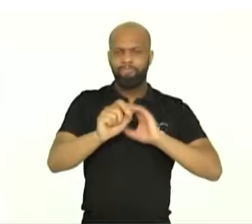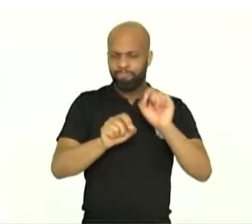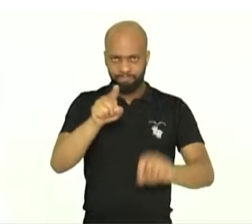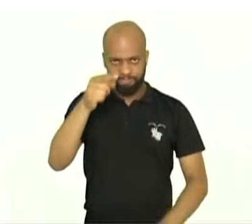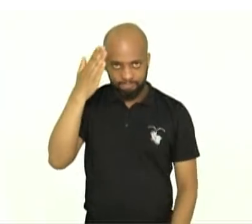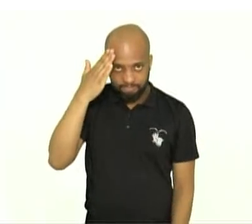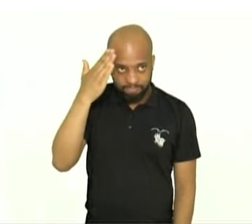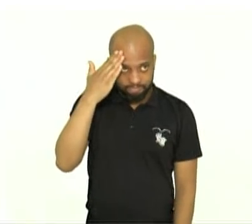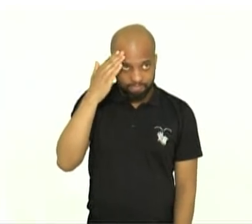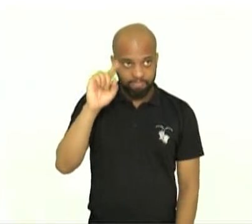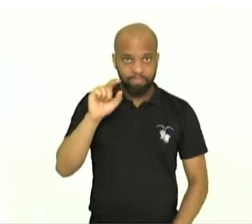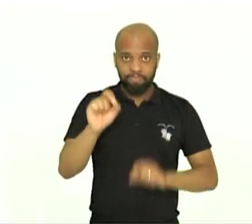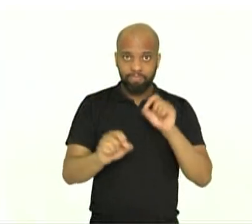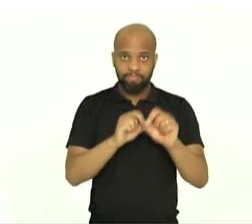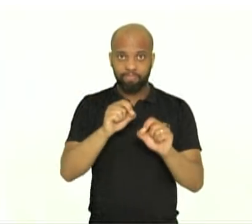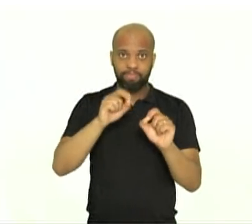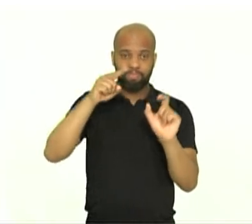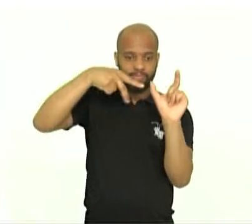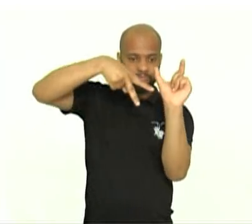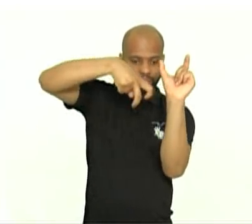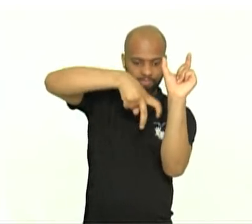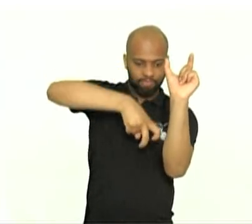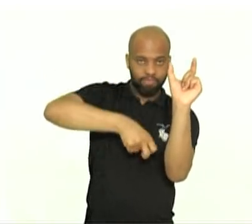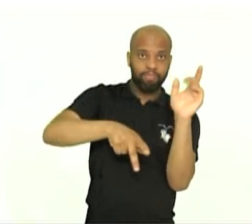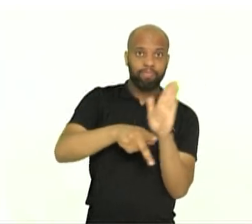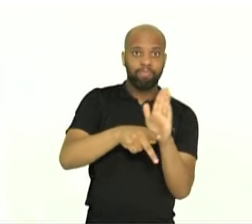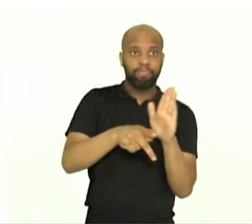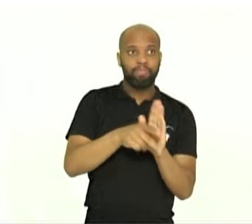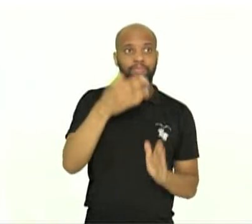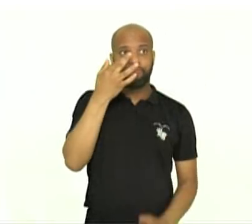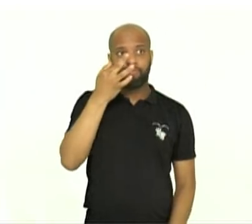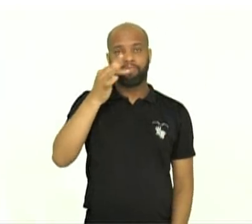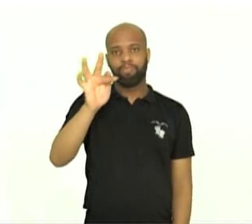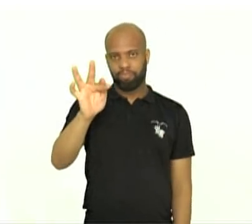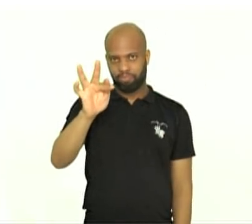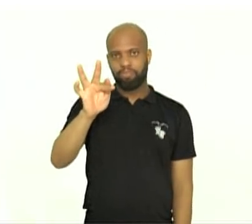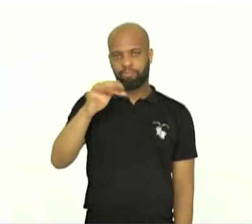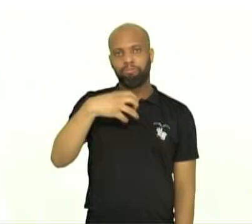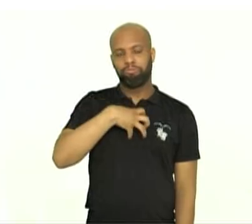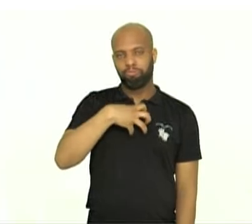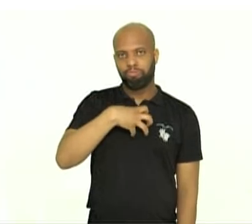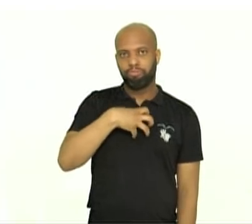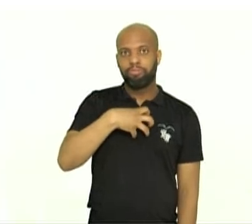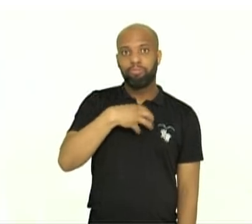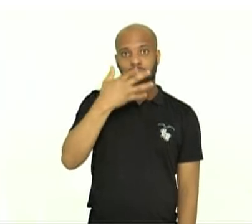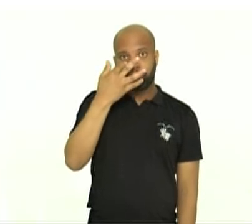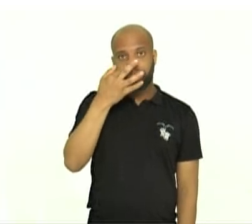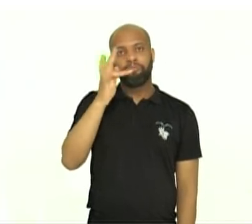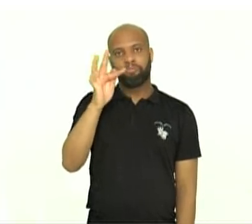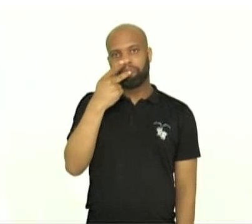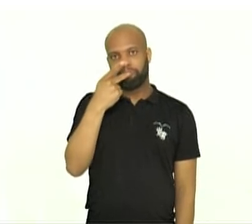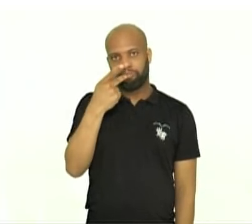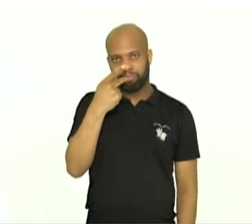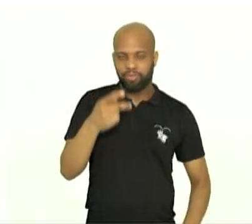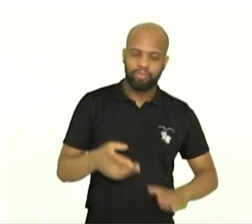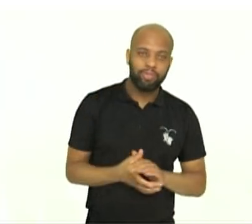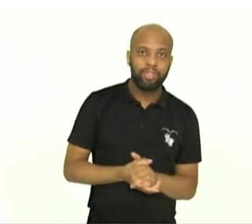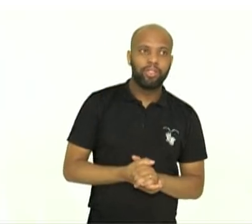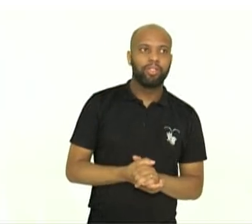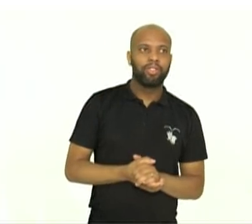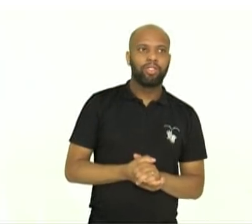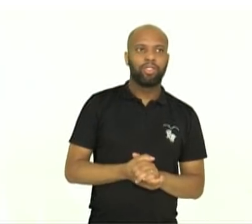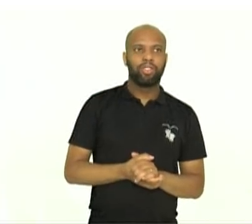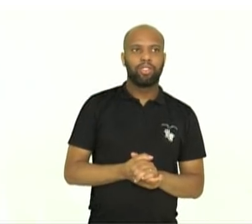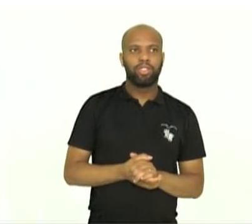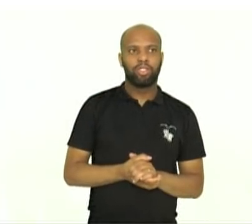curioso, é de origem francesa, né? Se pronuncia charge. Olha que chique, né? Vou fazer até biquinho. Ou